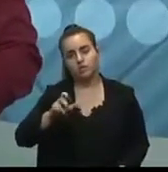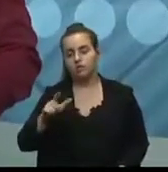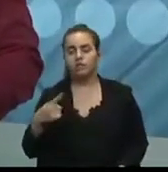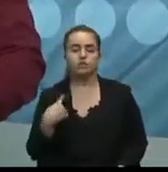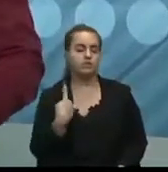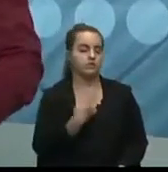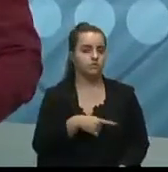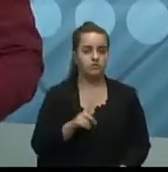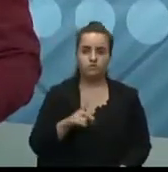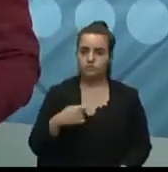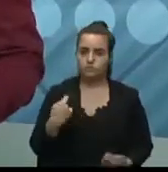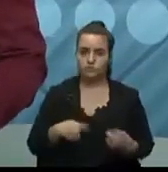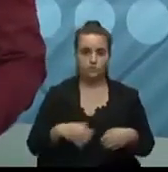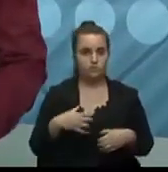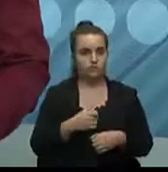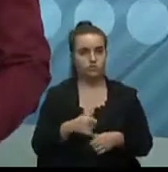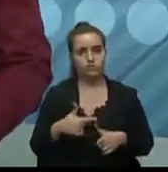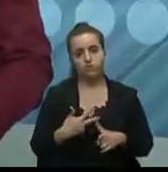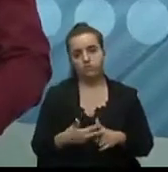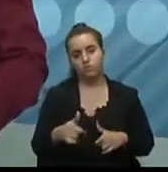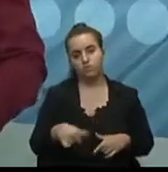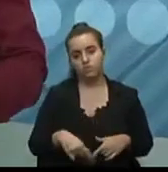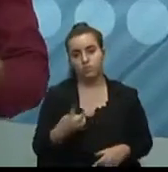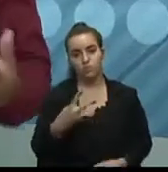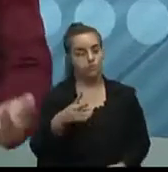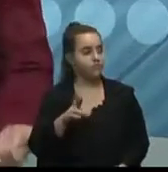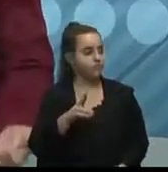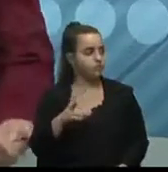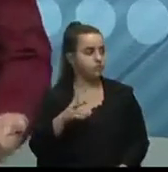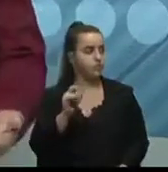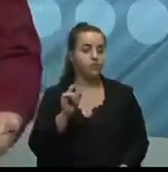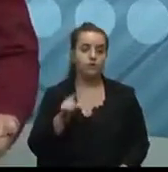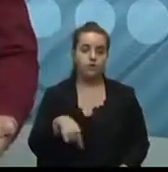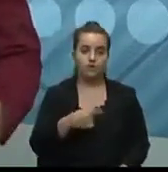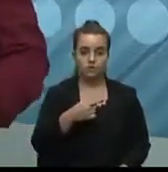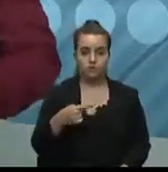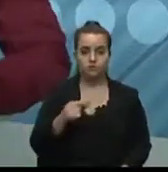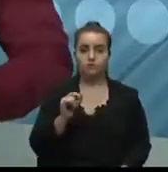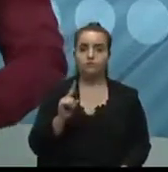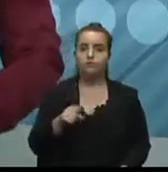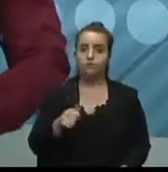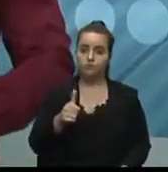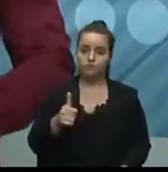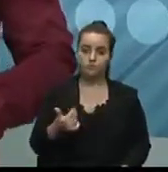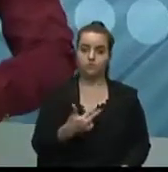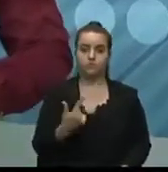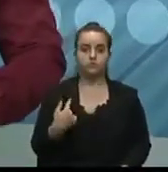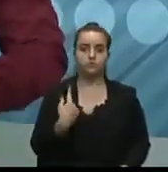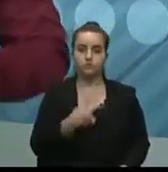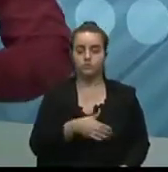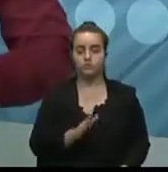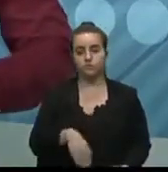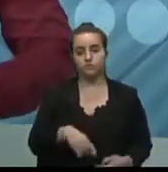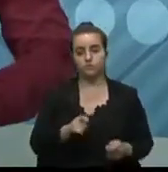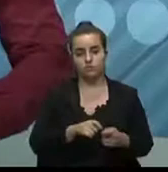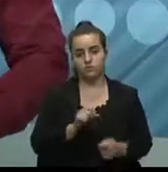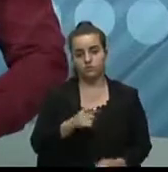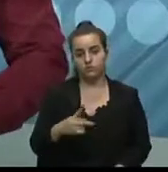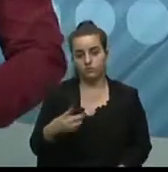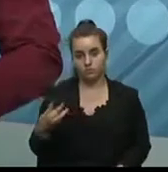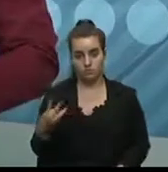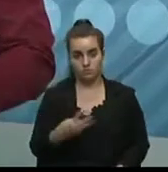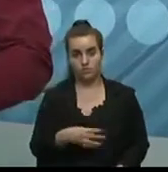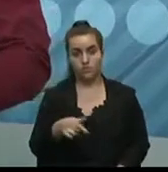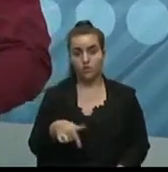calcular, resolver essa fórmula com dois valores, um negativo e um positivo, como nós fizemos lá na situação problema